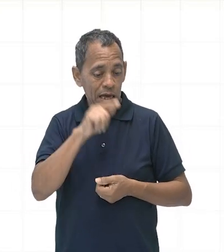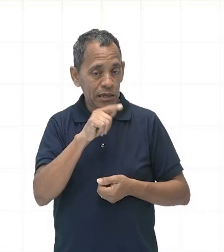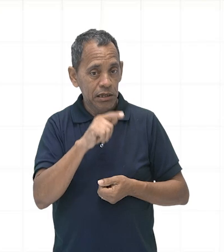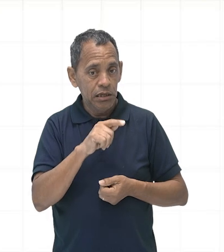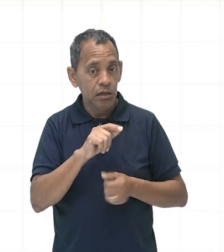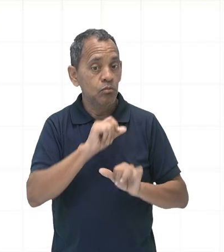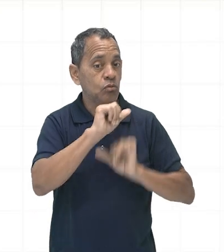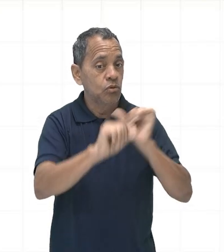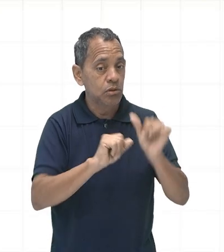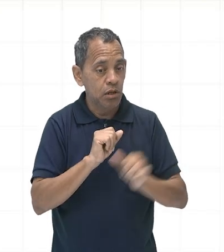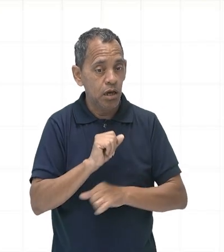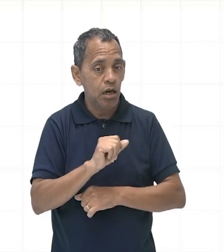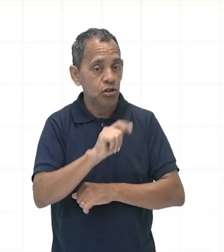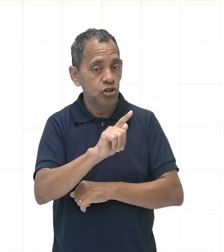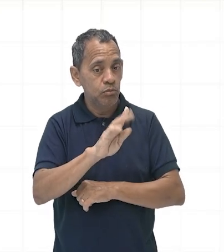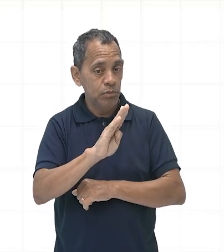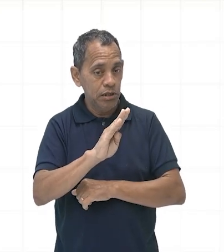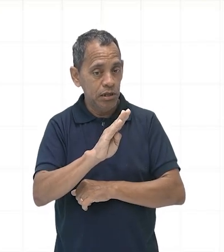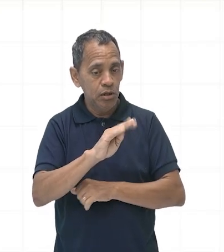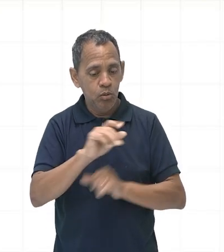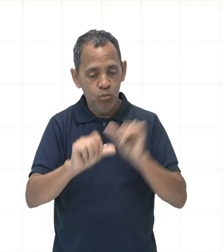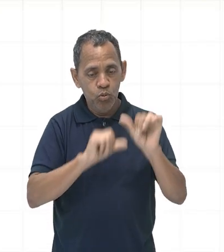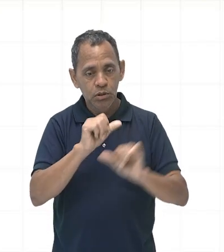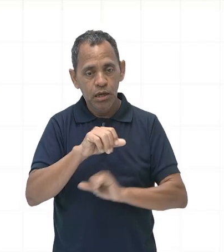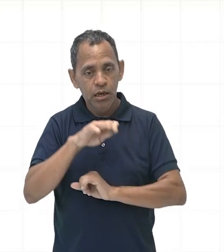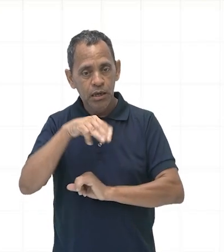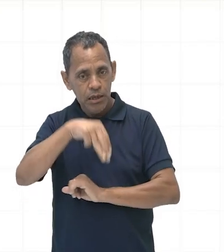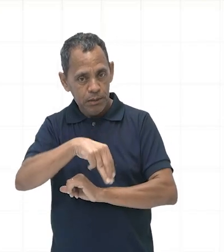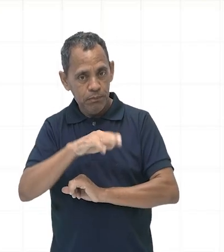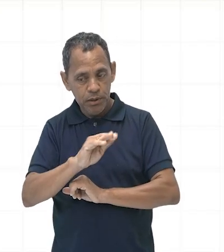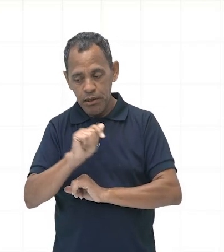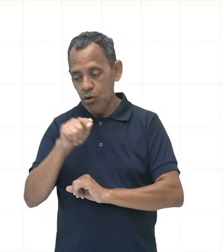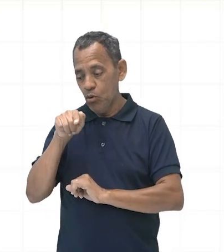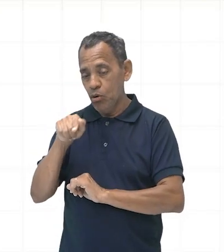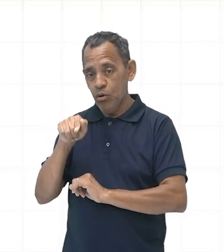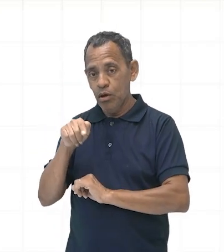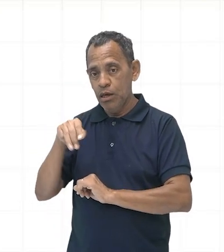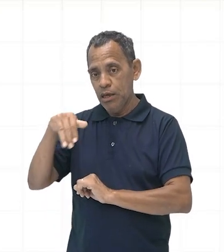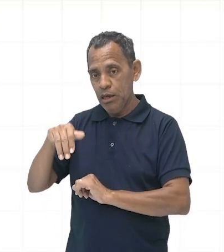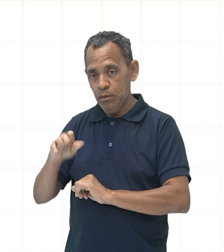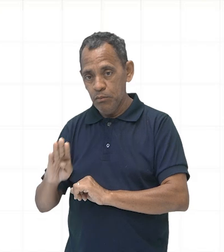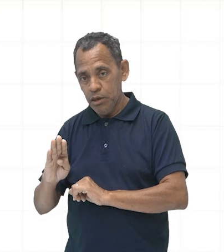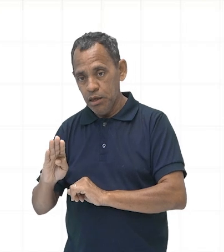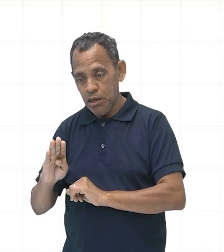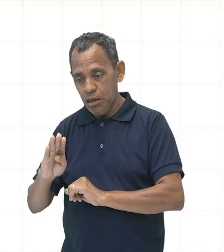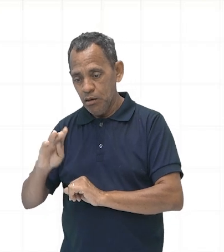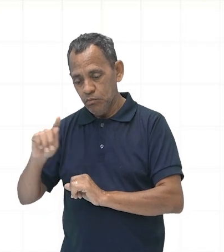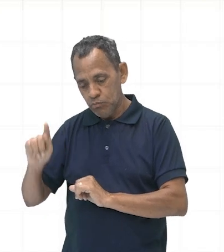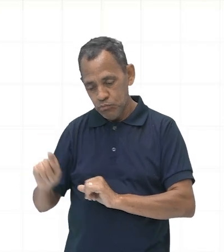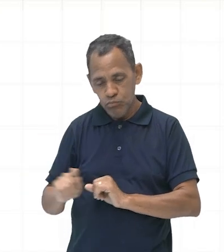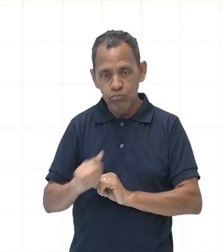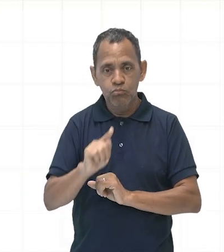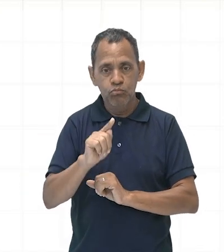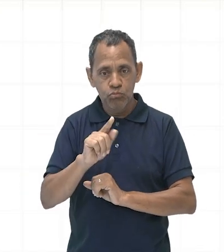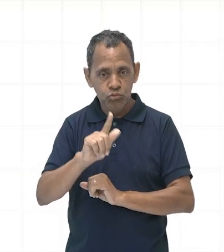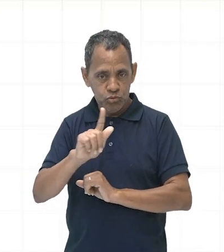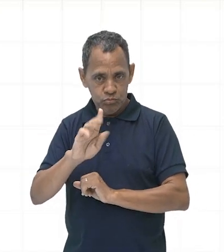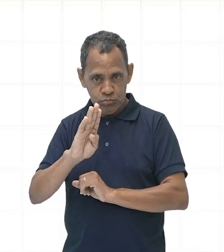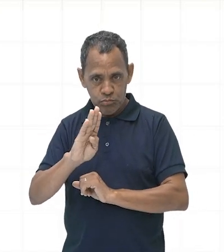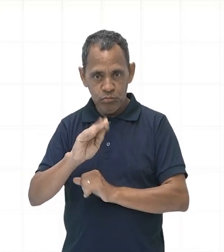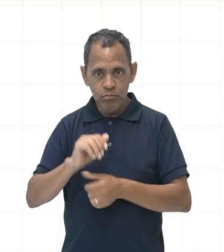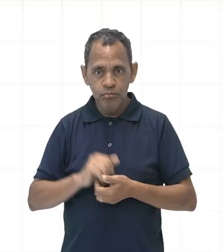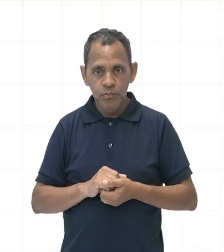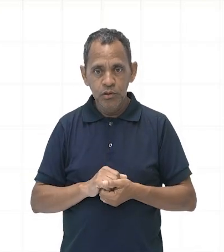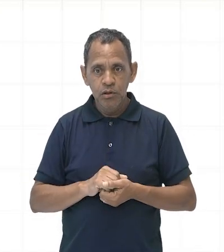transformar esse gigabyte em megabytes, ou a gente transforma esse megabyte em gigabytes. Então, você vai